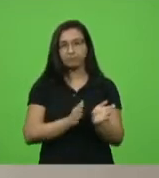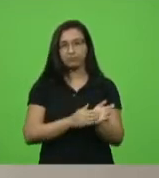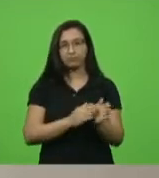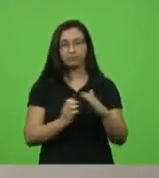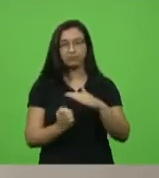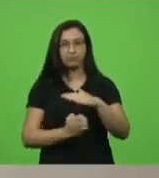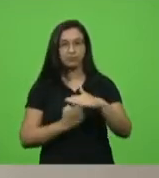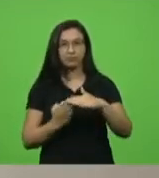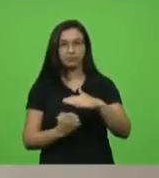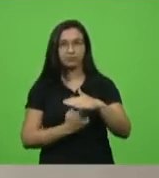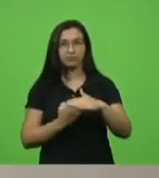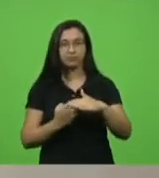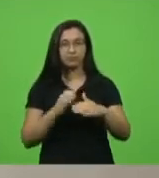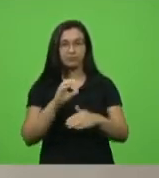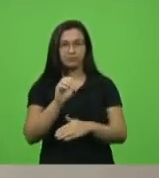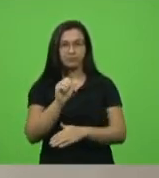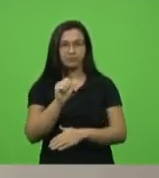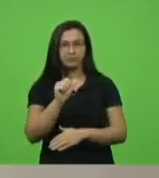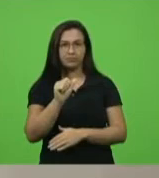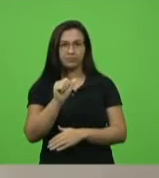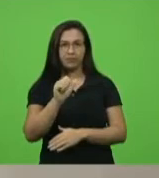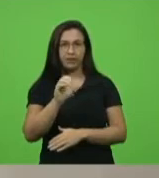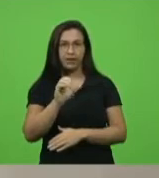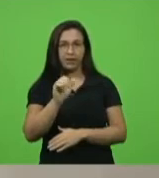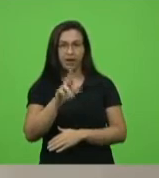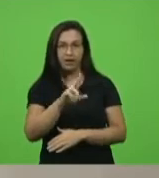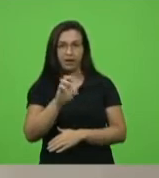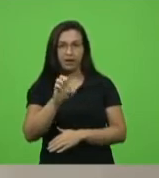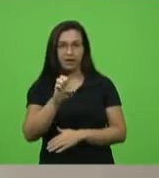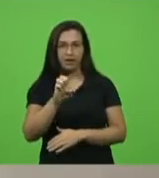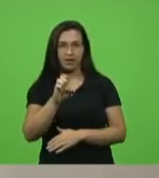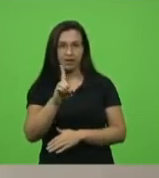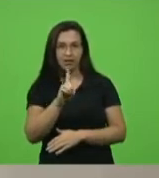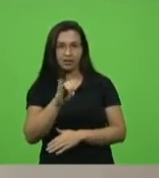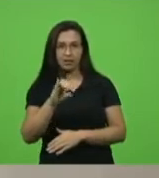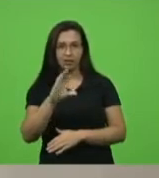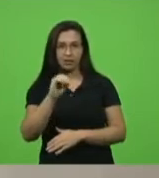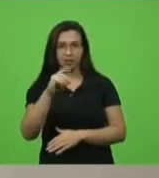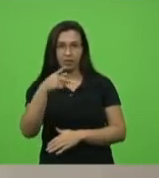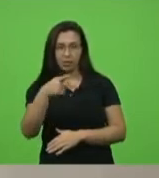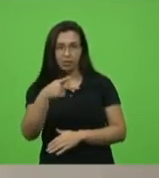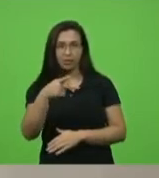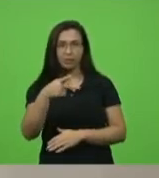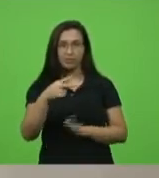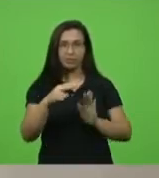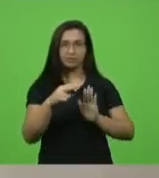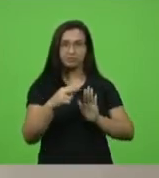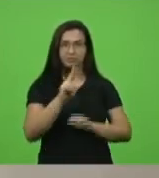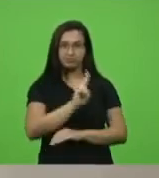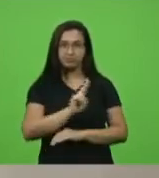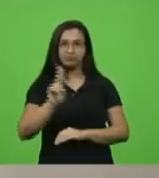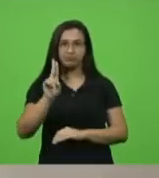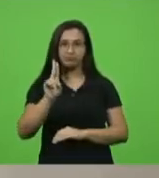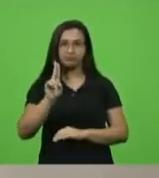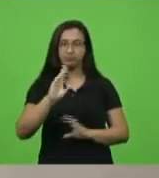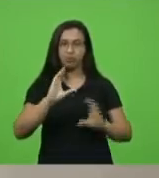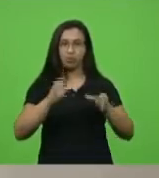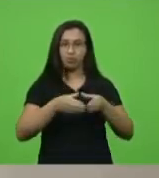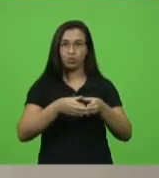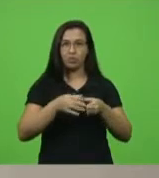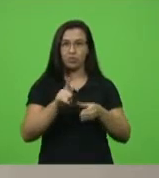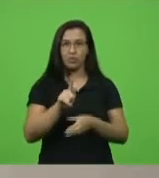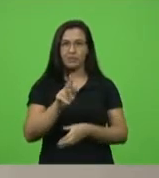Acre de Coppe, por ter sido premiada na nona edição do prêmio Green, Please the Work.